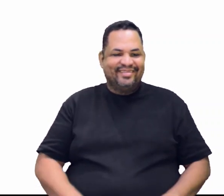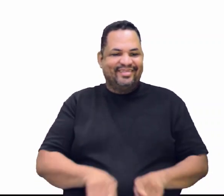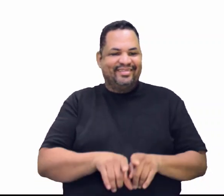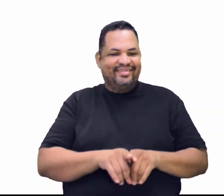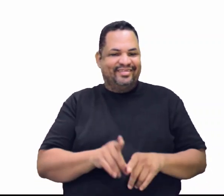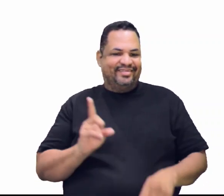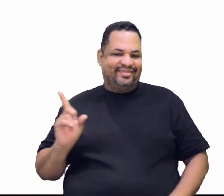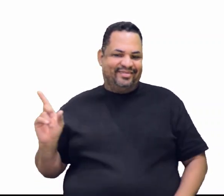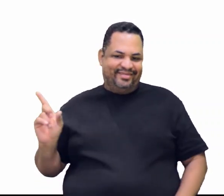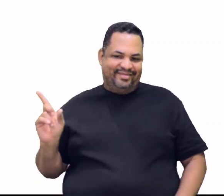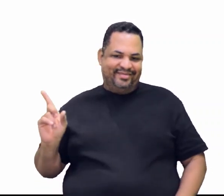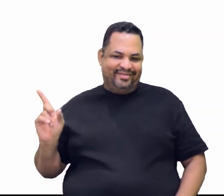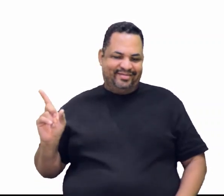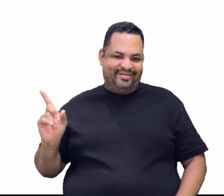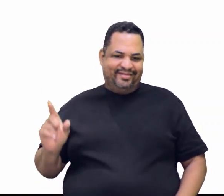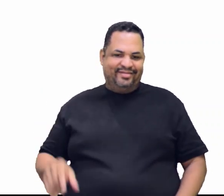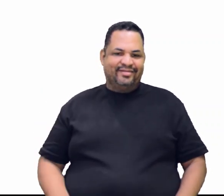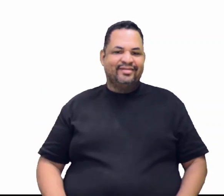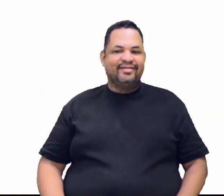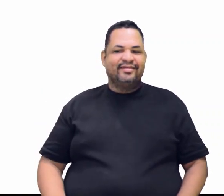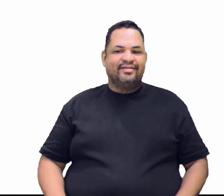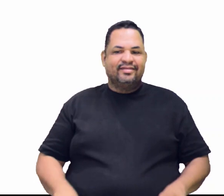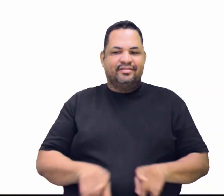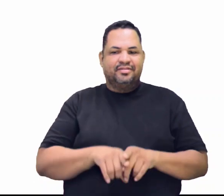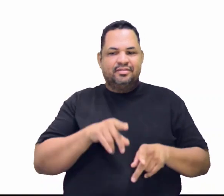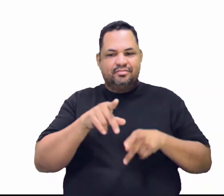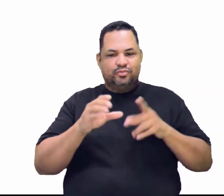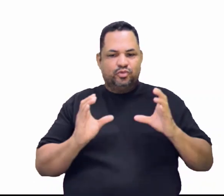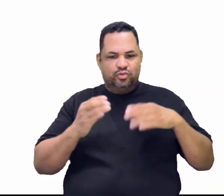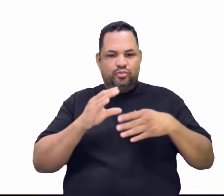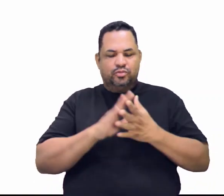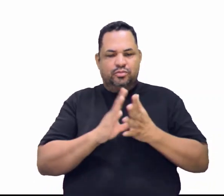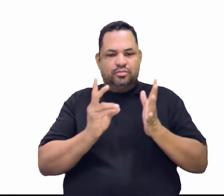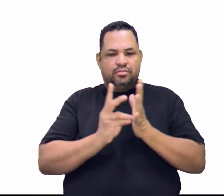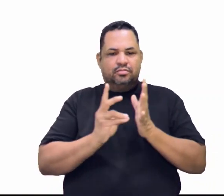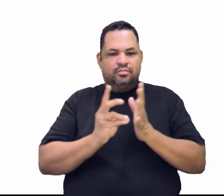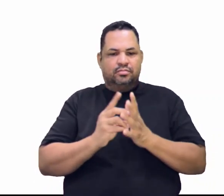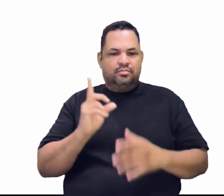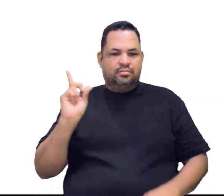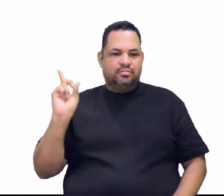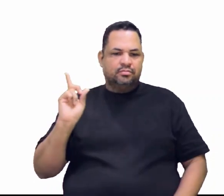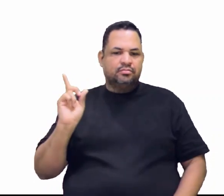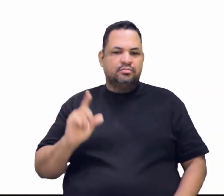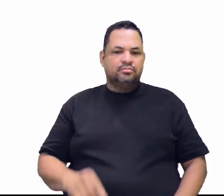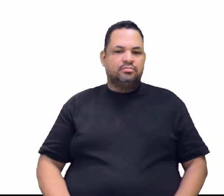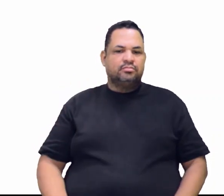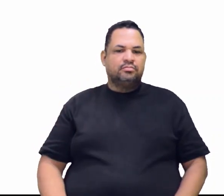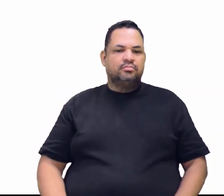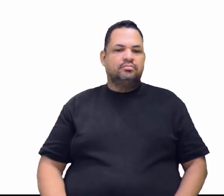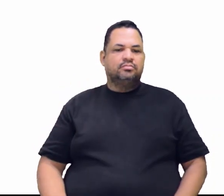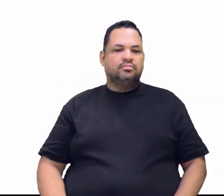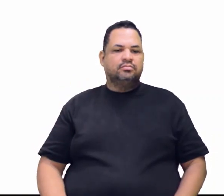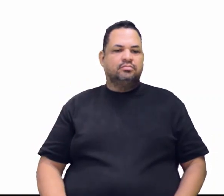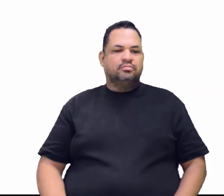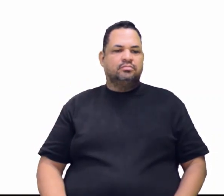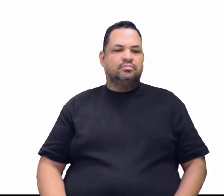Aí eu tenho o Surubim, o Cintalagues, o Gavião, o Arara, o Zorô, o